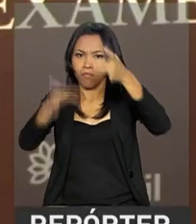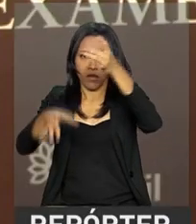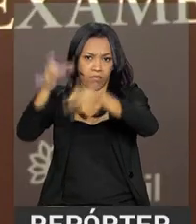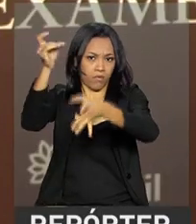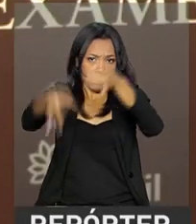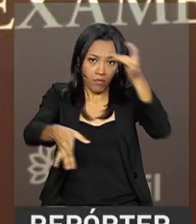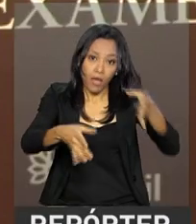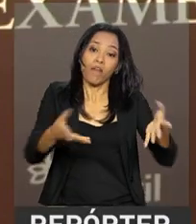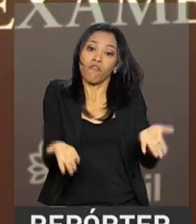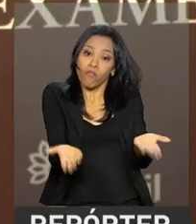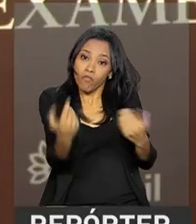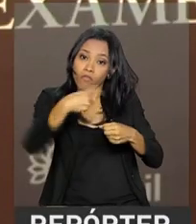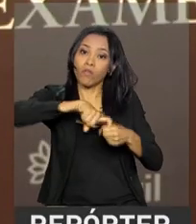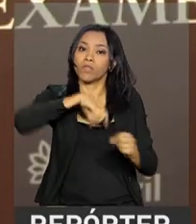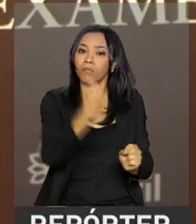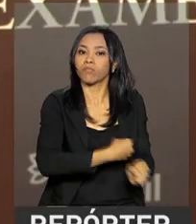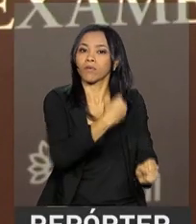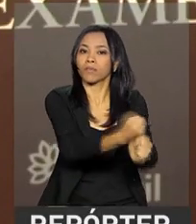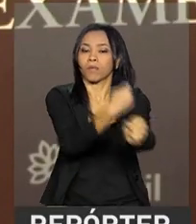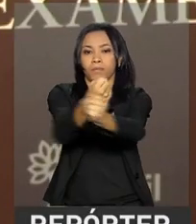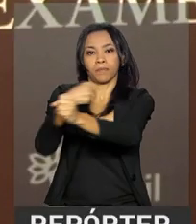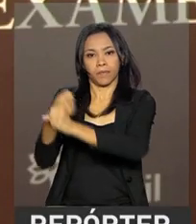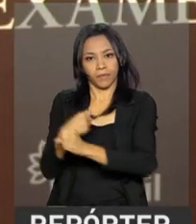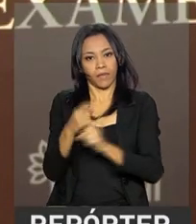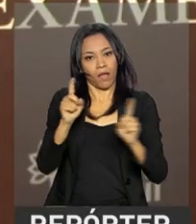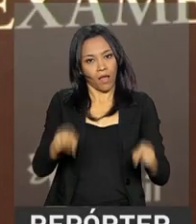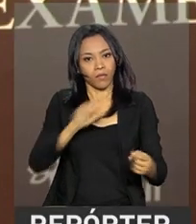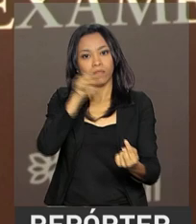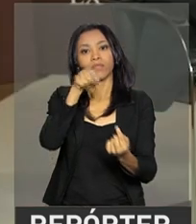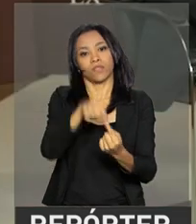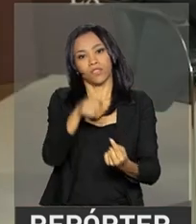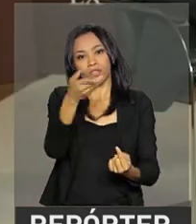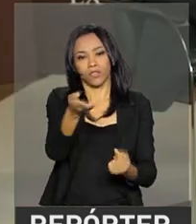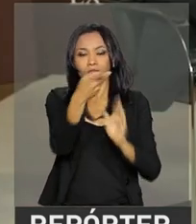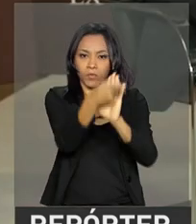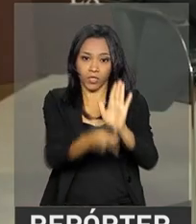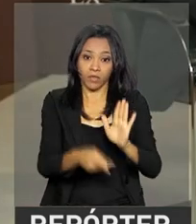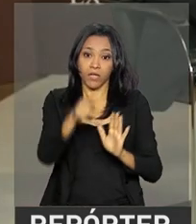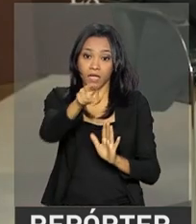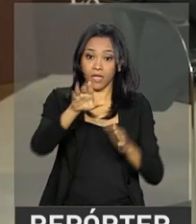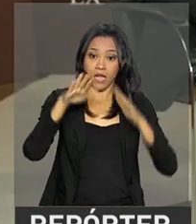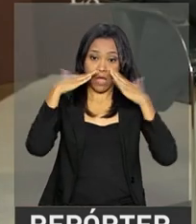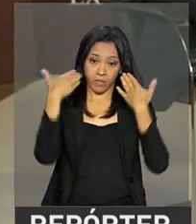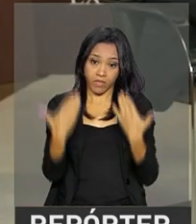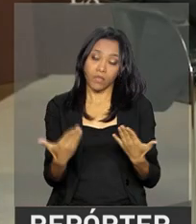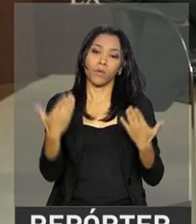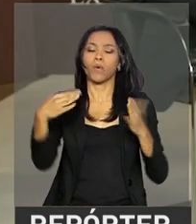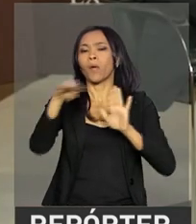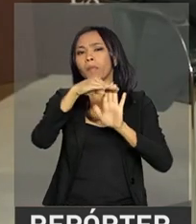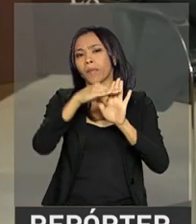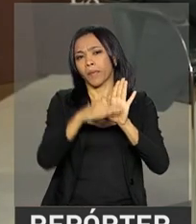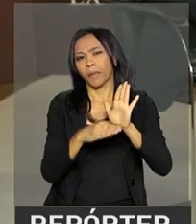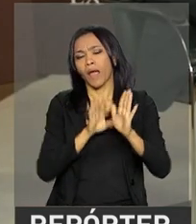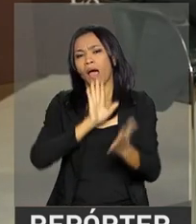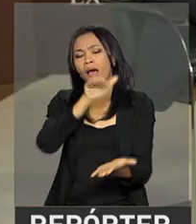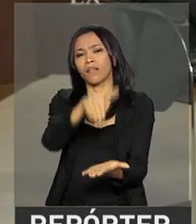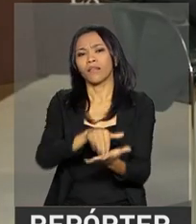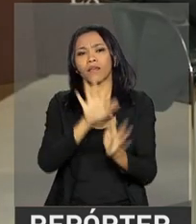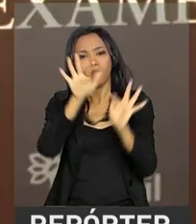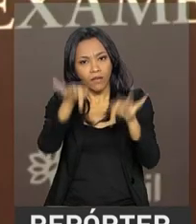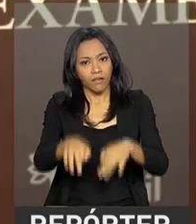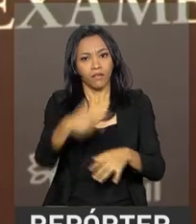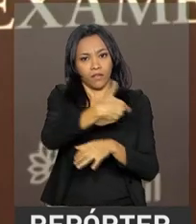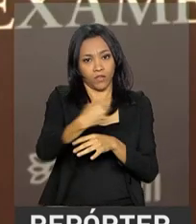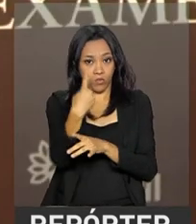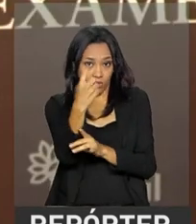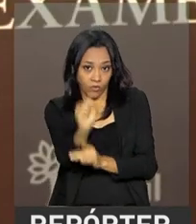ministro-chefe da Secretaria-Geral da Presidência da República, Moreira Franco, foi quem apresentou as ações do Avançar Cidades, que até o fim de 2018